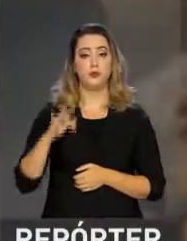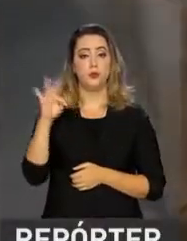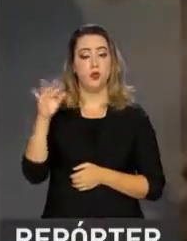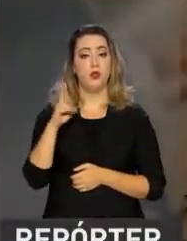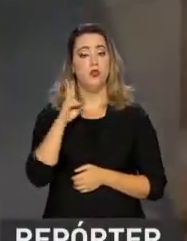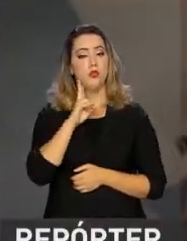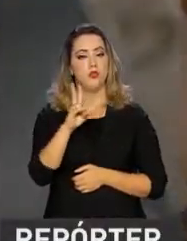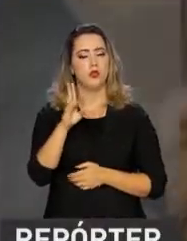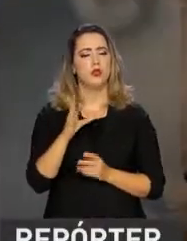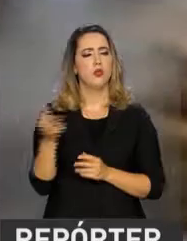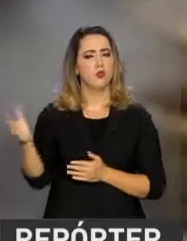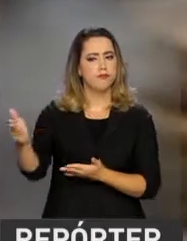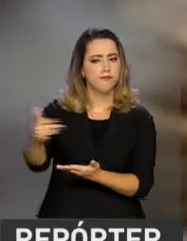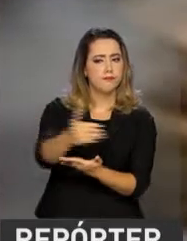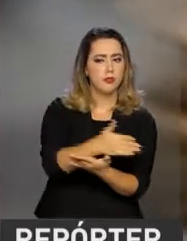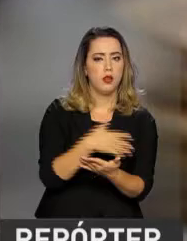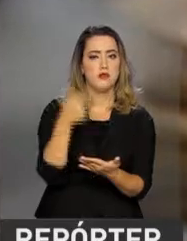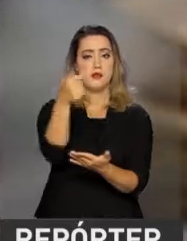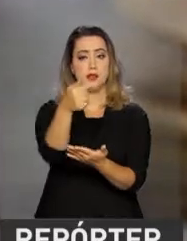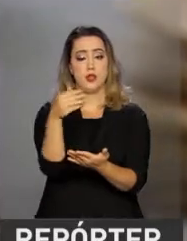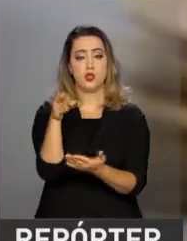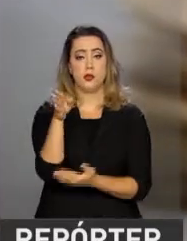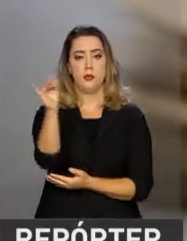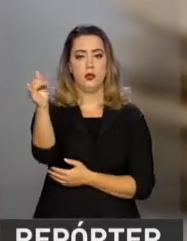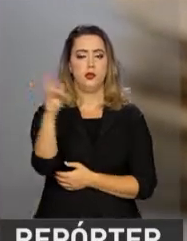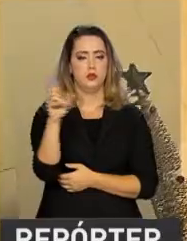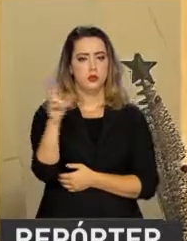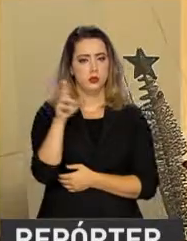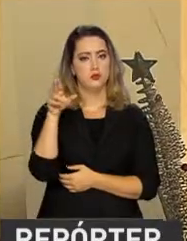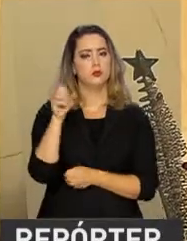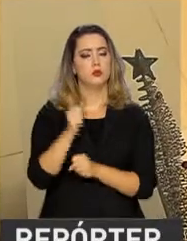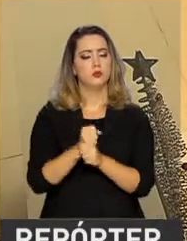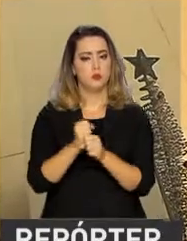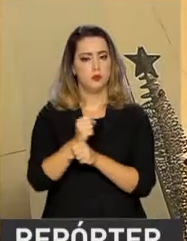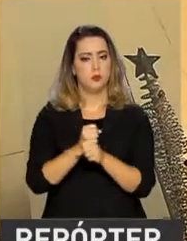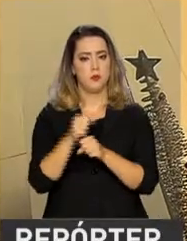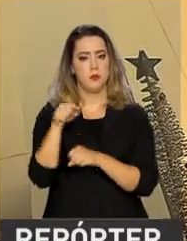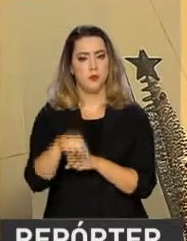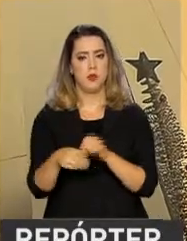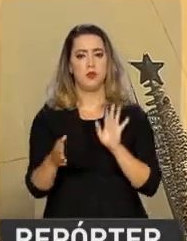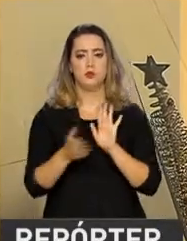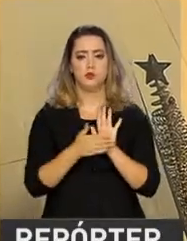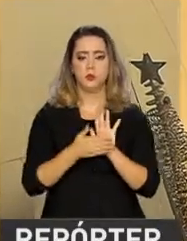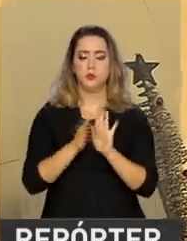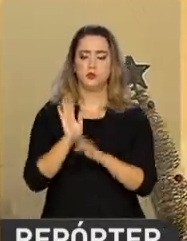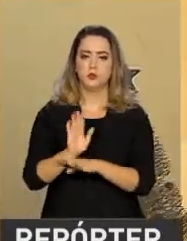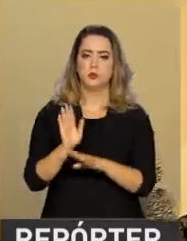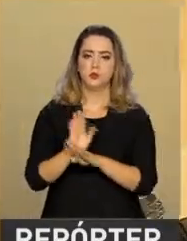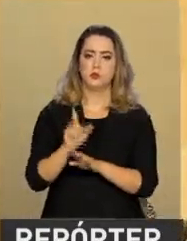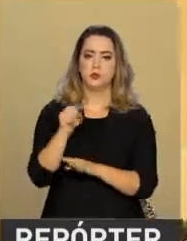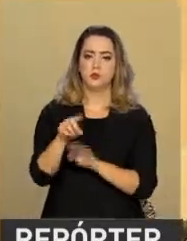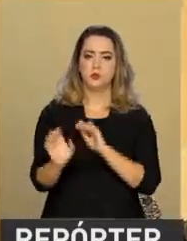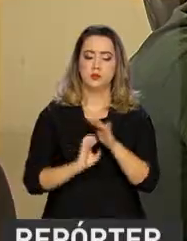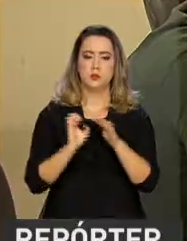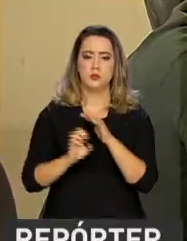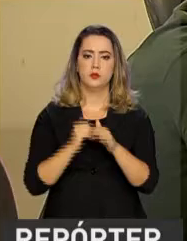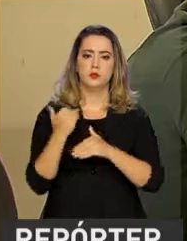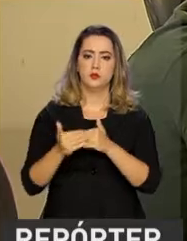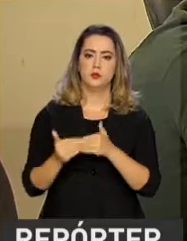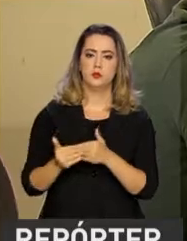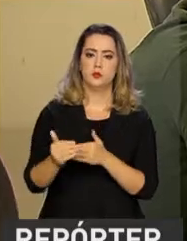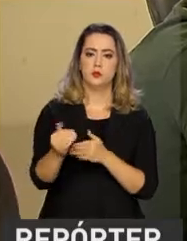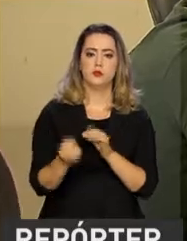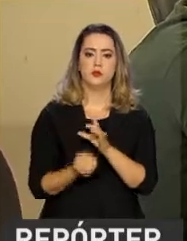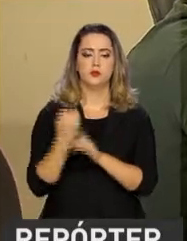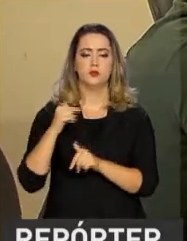7 bilhões de reais ainda em 2017 a proposta contribui para que as empresas continuem